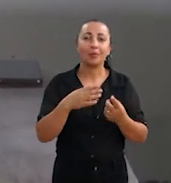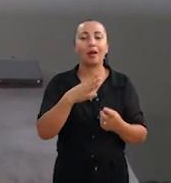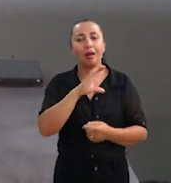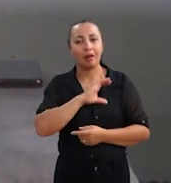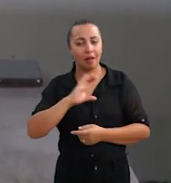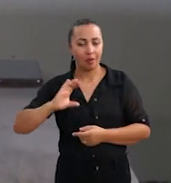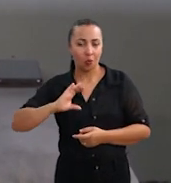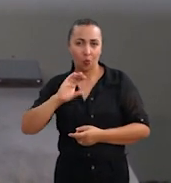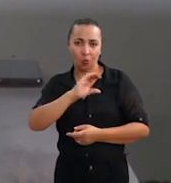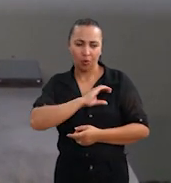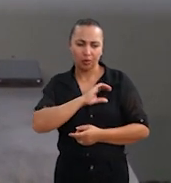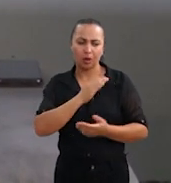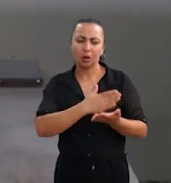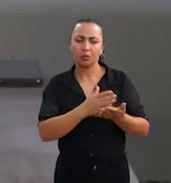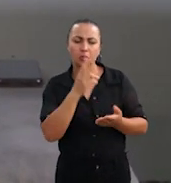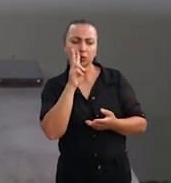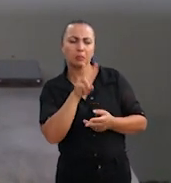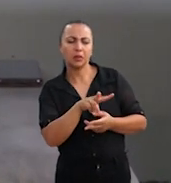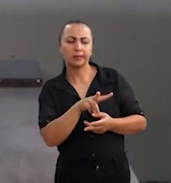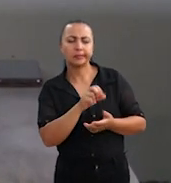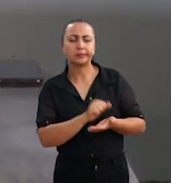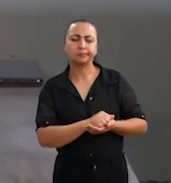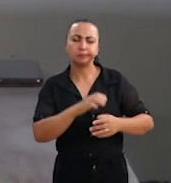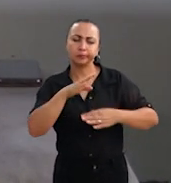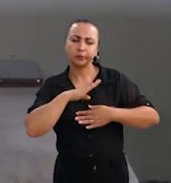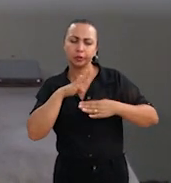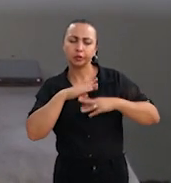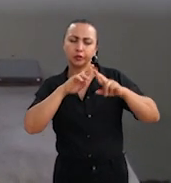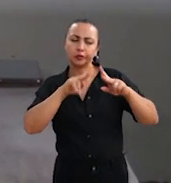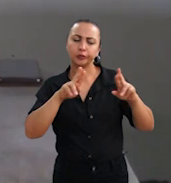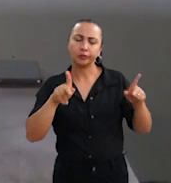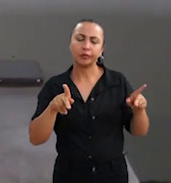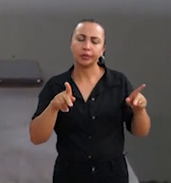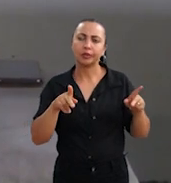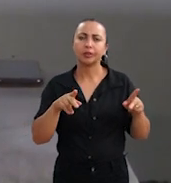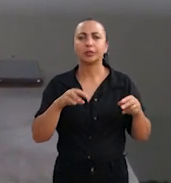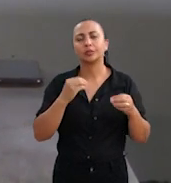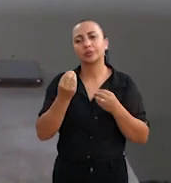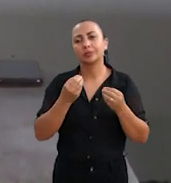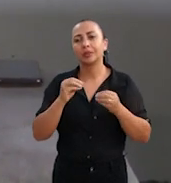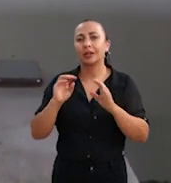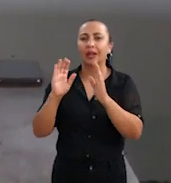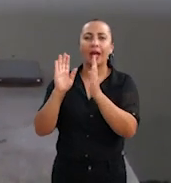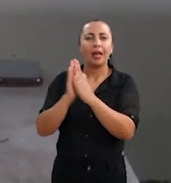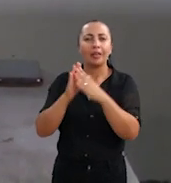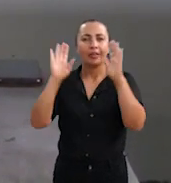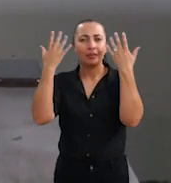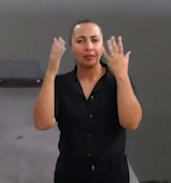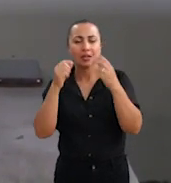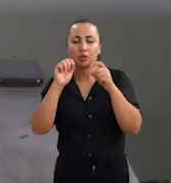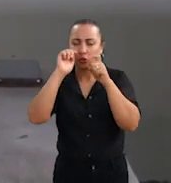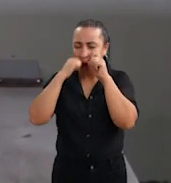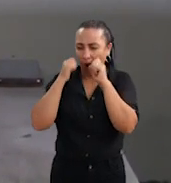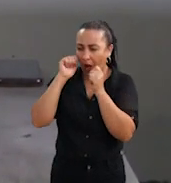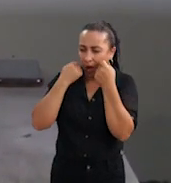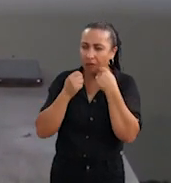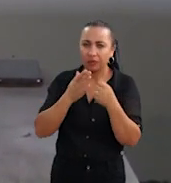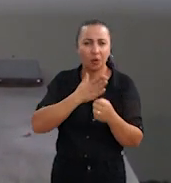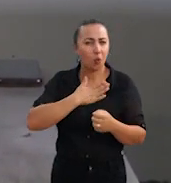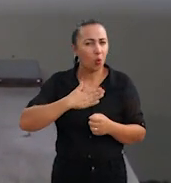minha cunhada começou a desconfiar do comportamento dele, pela forma quando a gente ia para o aniversário, ele